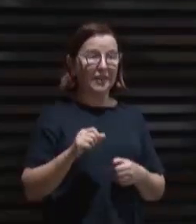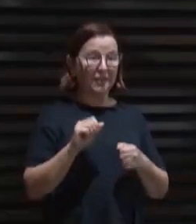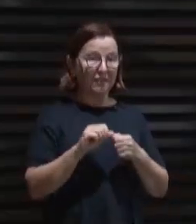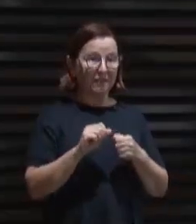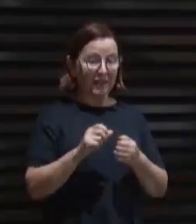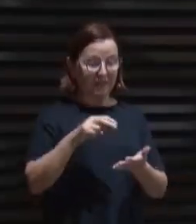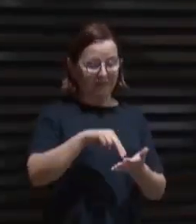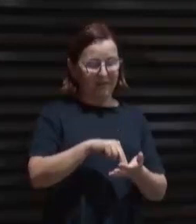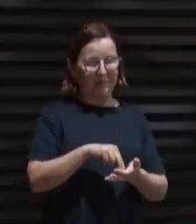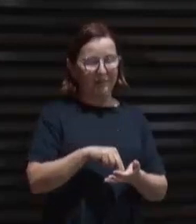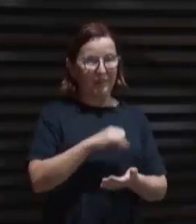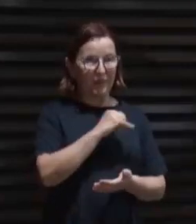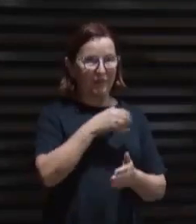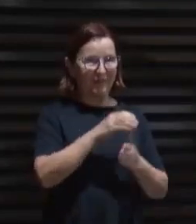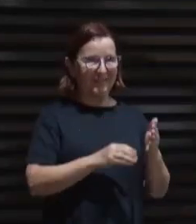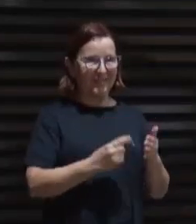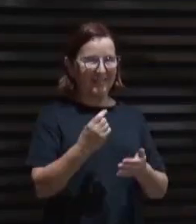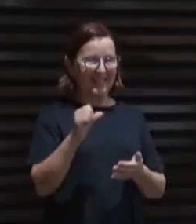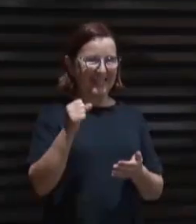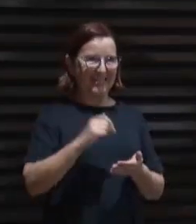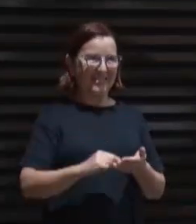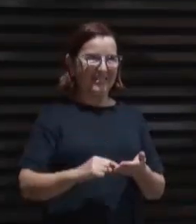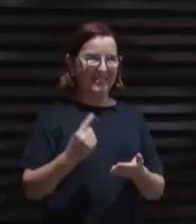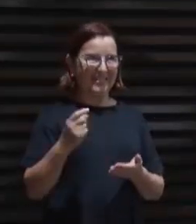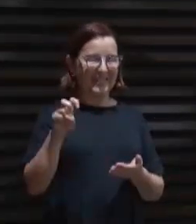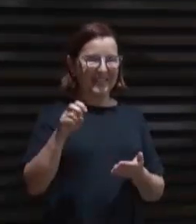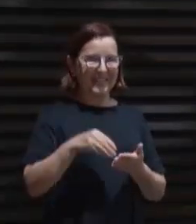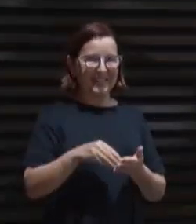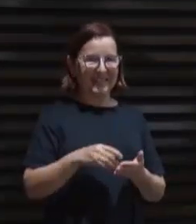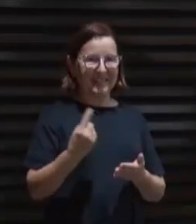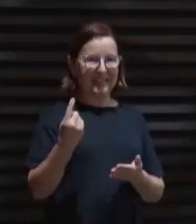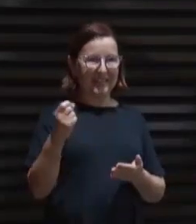João capítulo 18, versos 15 a 18.